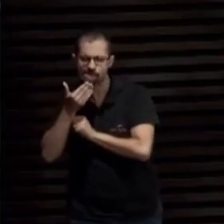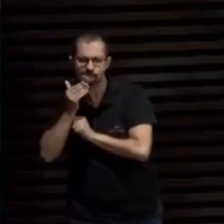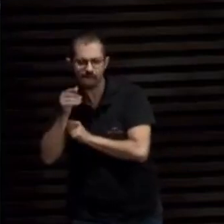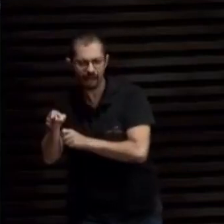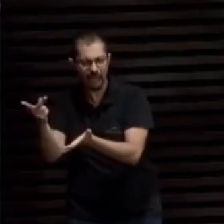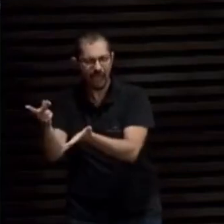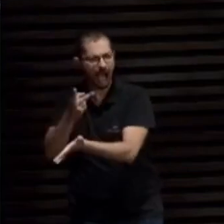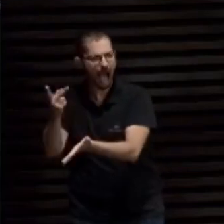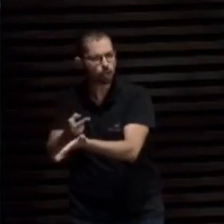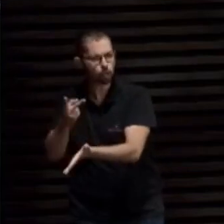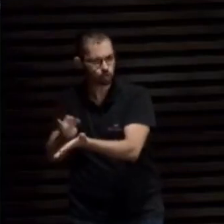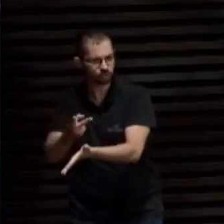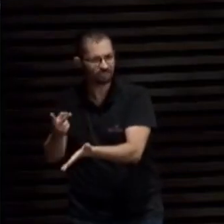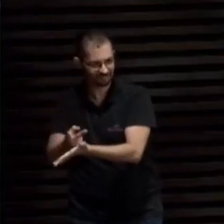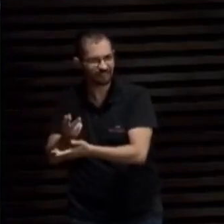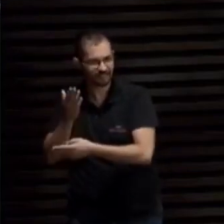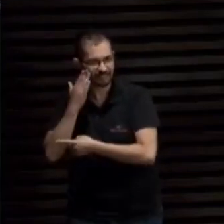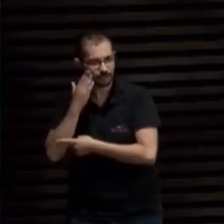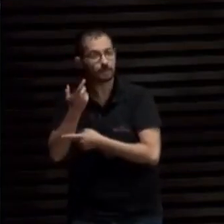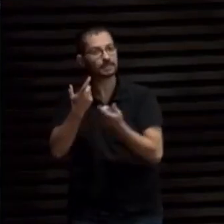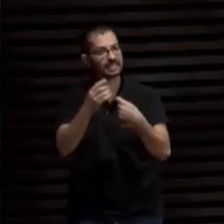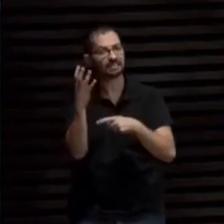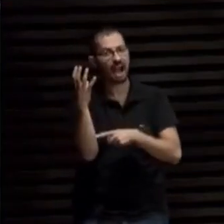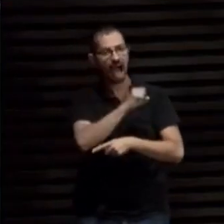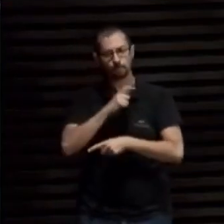Se ele não pegasse isso logo,